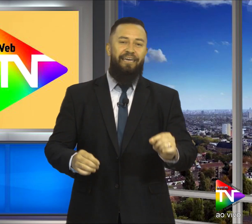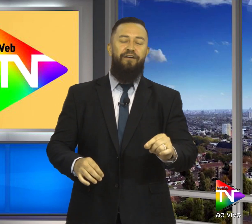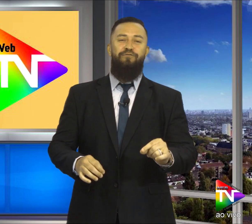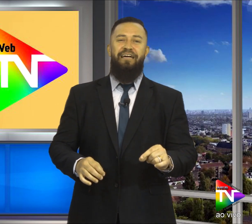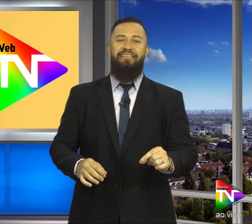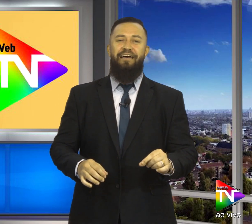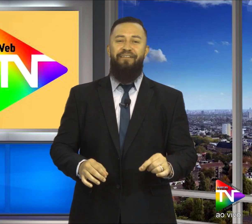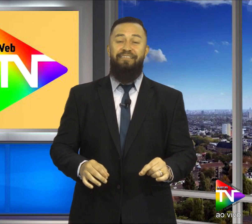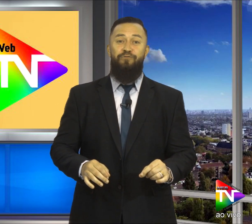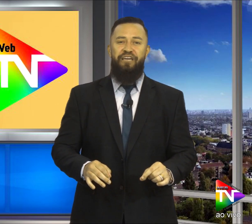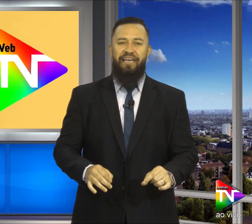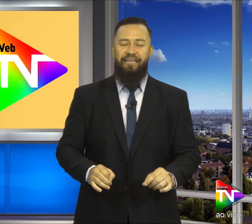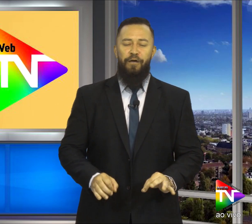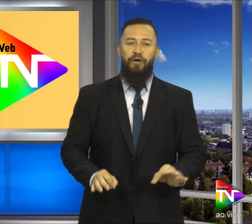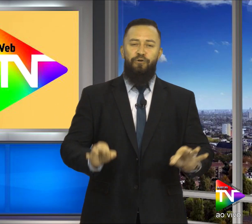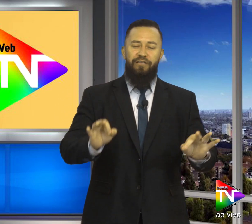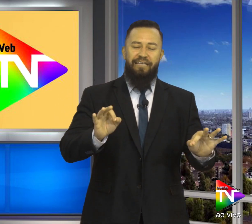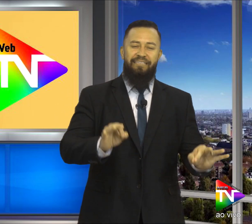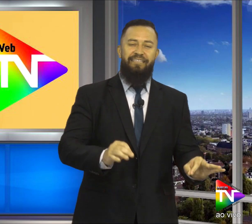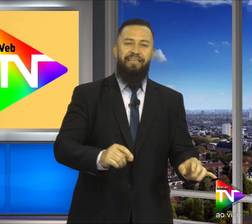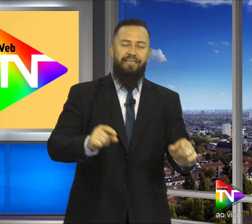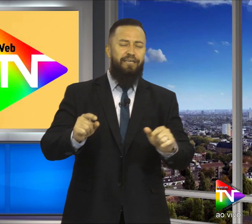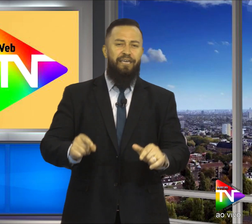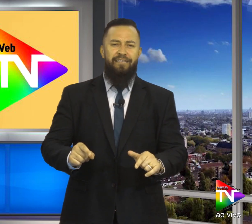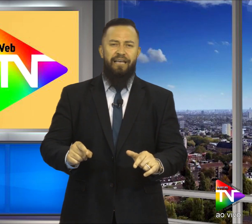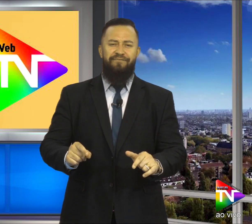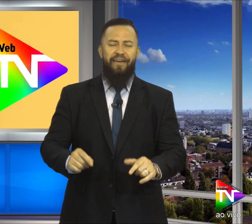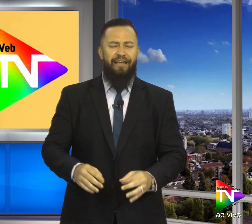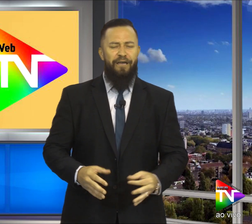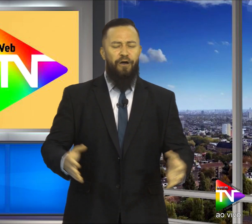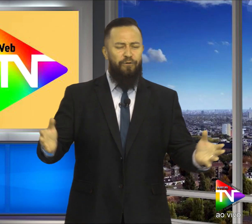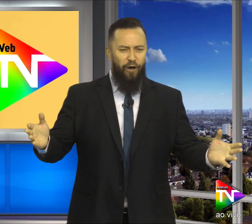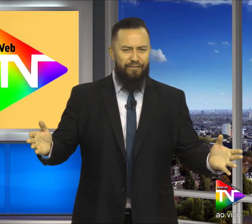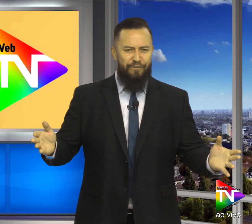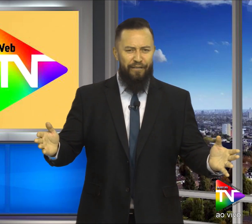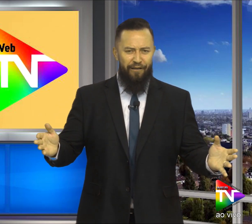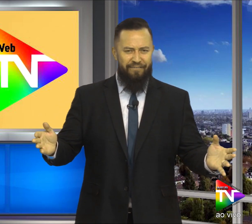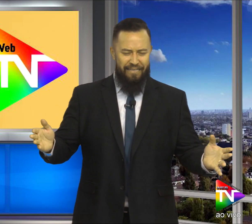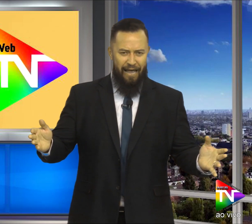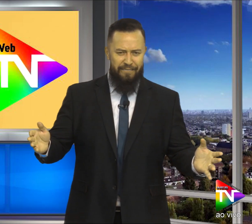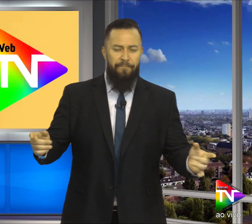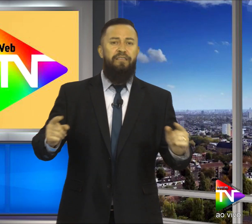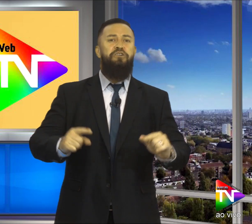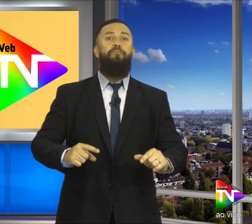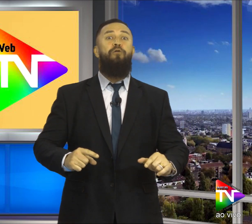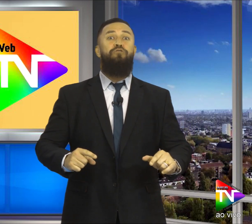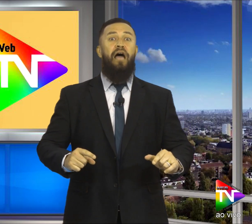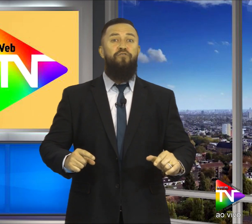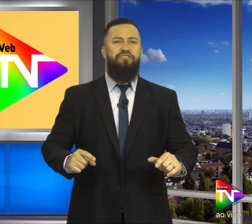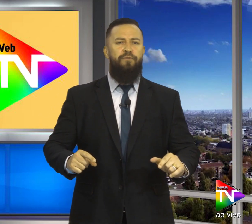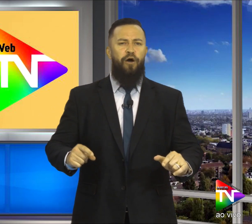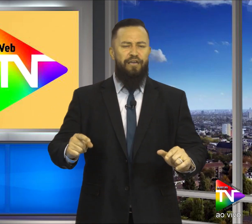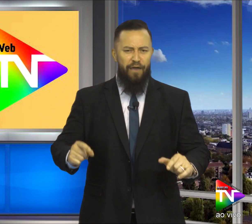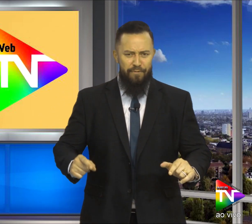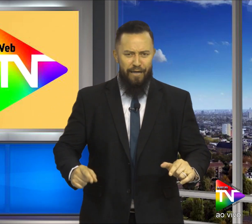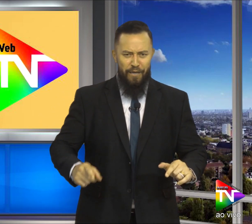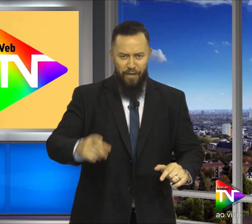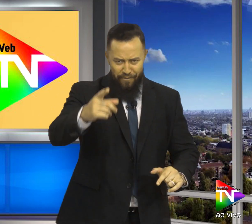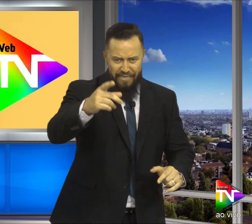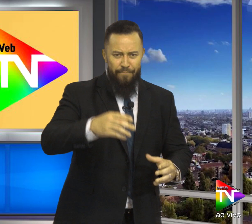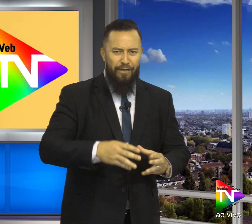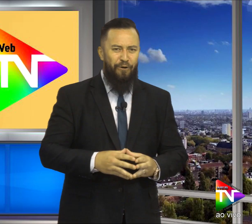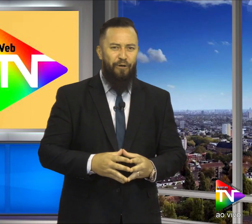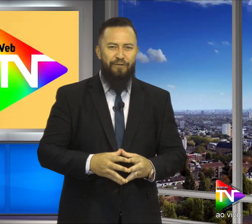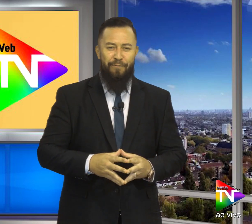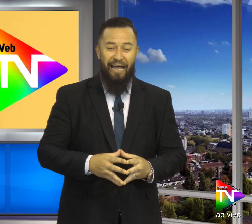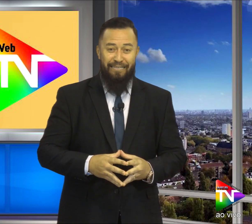você que vem nos dando essa vasta audiência todas as terças e quintas-feiras no nosso Jornal Cidade. Deixa eu perguntar a você, meu amigo e minha amiga,